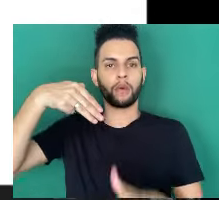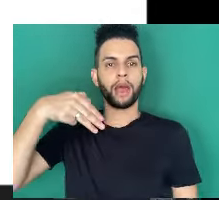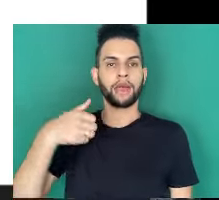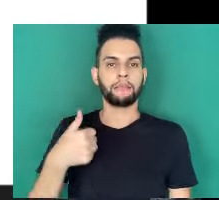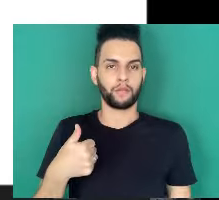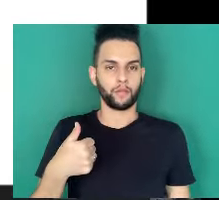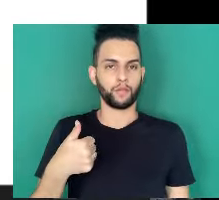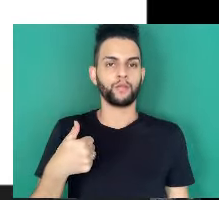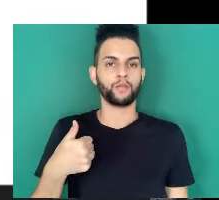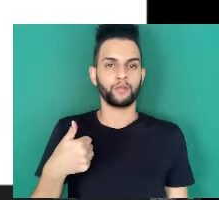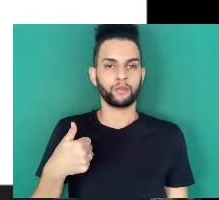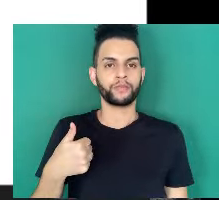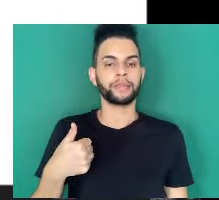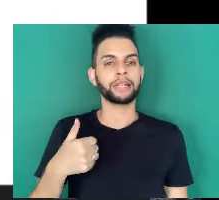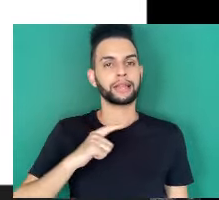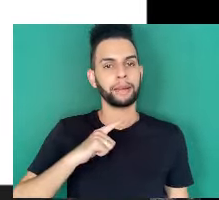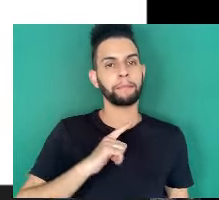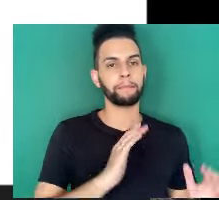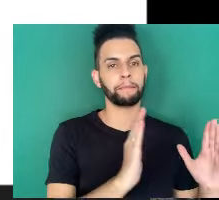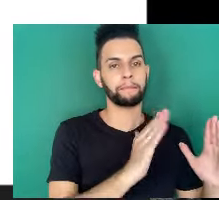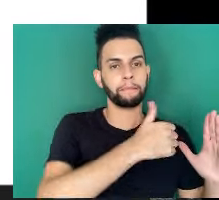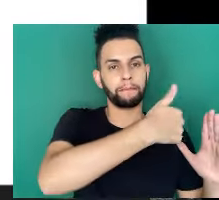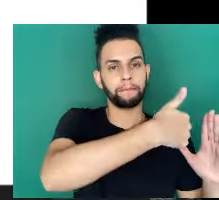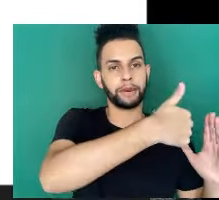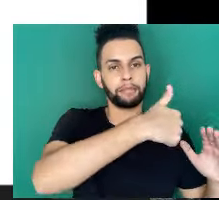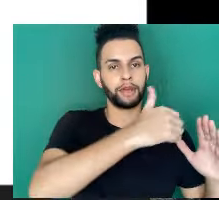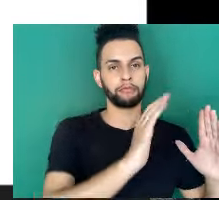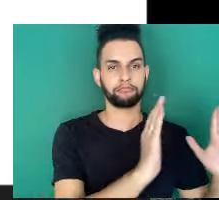montante passado esse primeiro período de tempo.